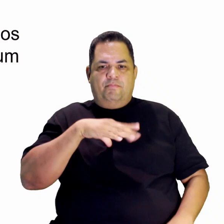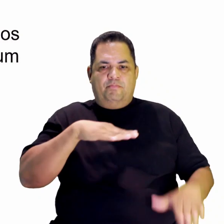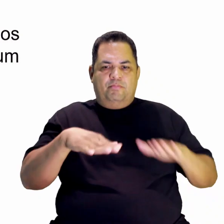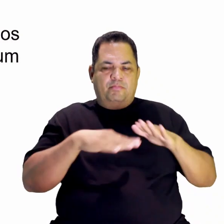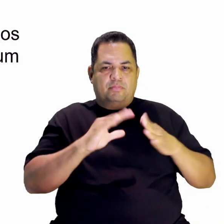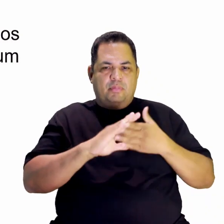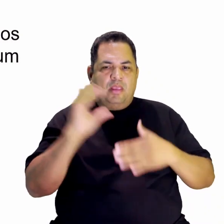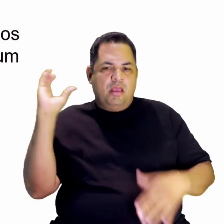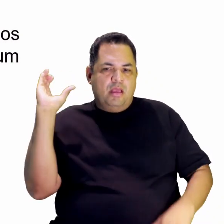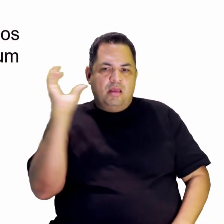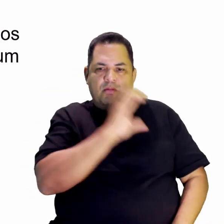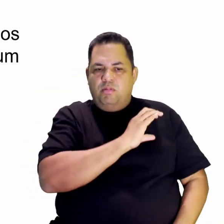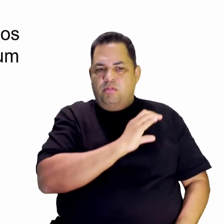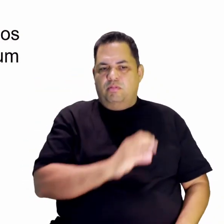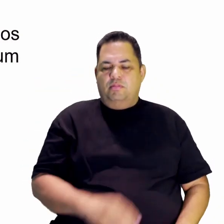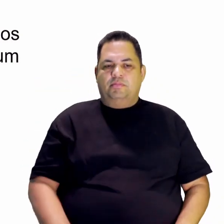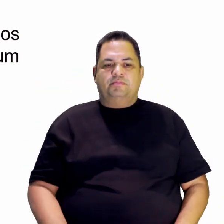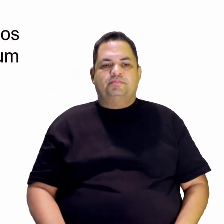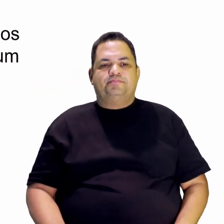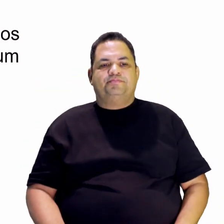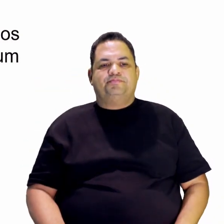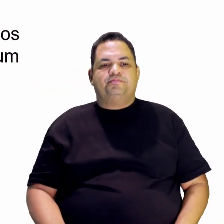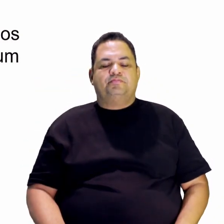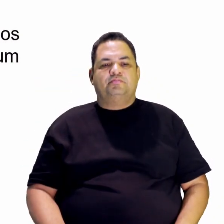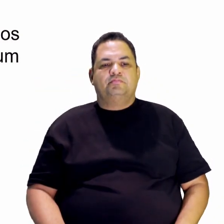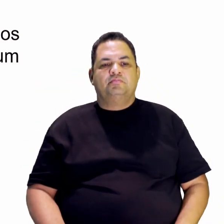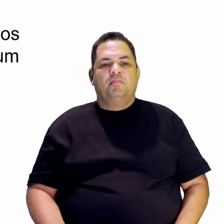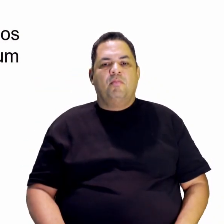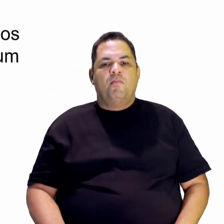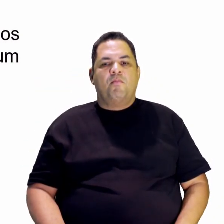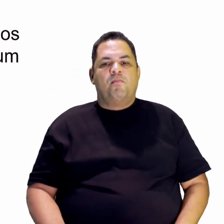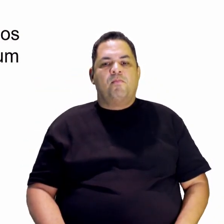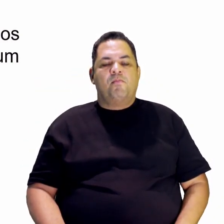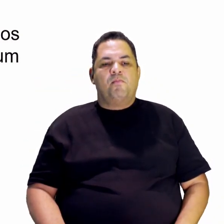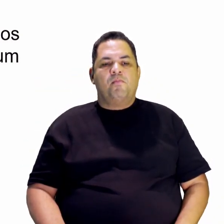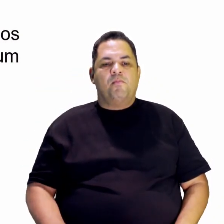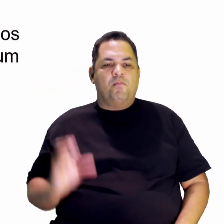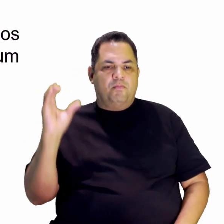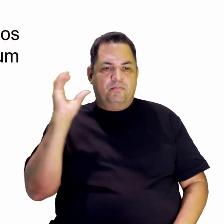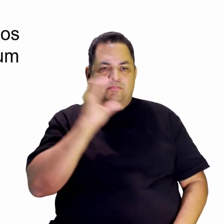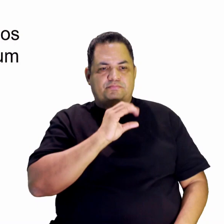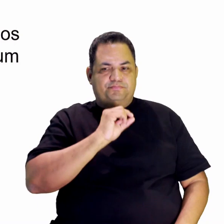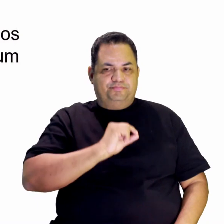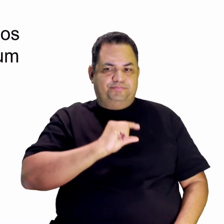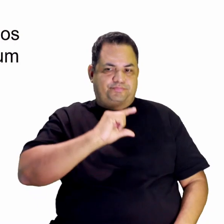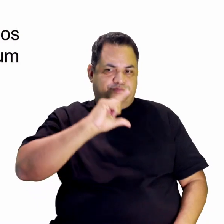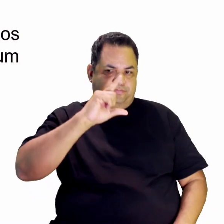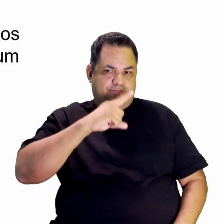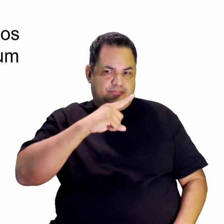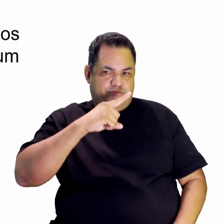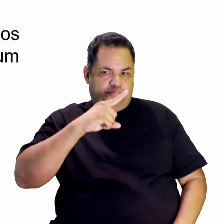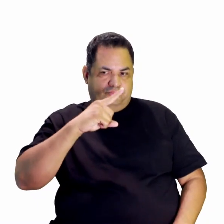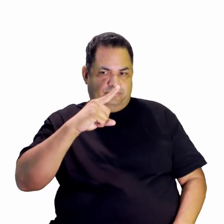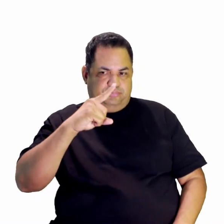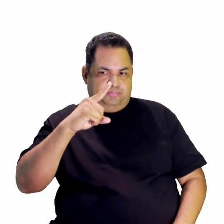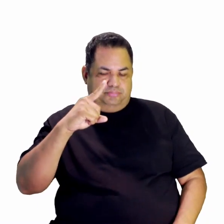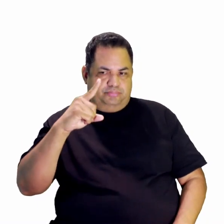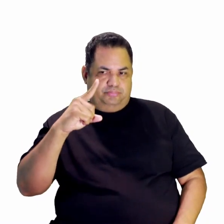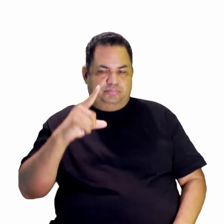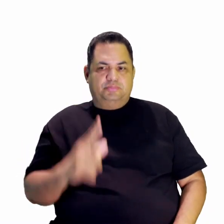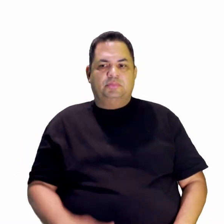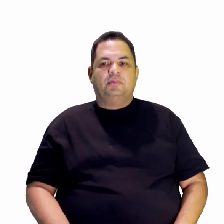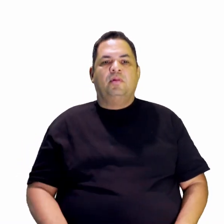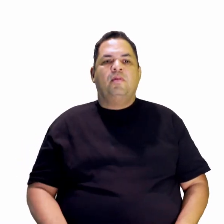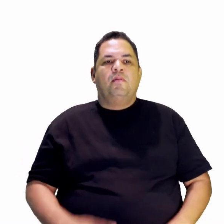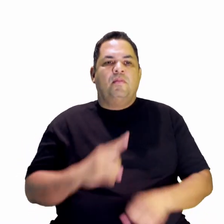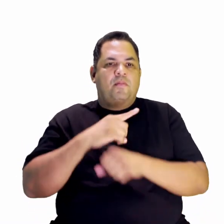movimento acelerado aqui, ó, a velocidade está aumentando com o passar do tempo, velocidade aumentando, movimento acelerado.